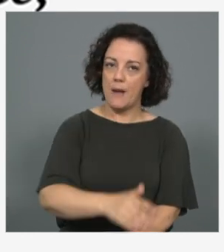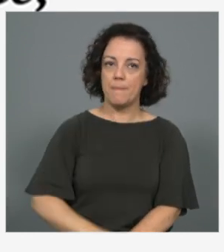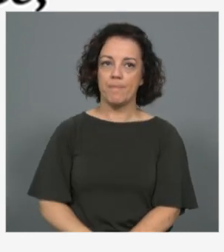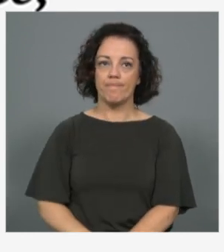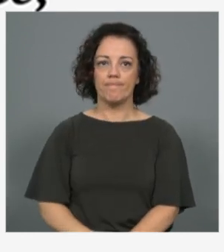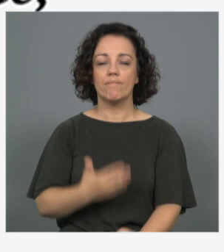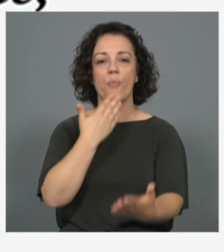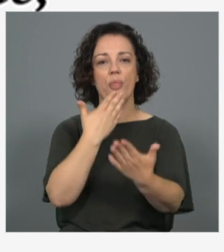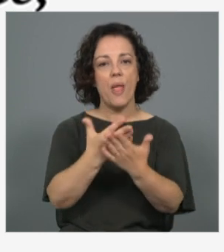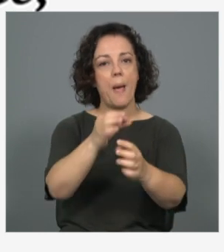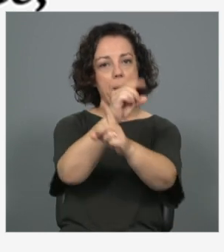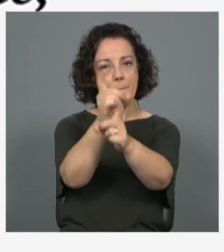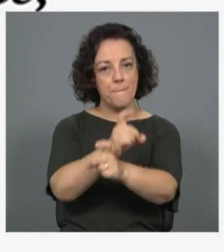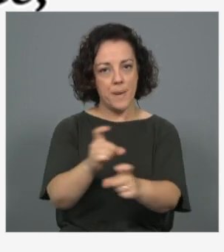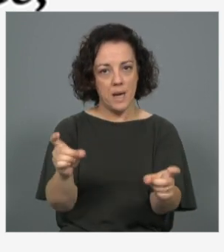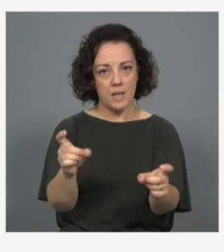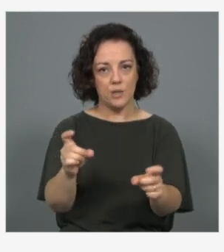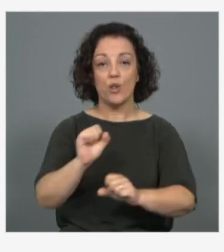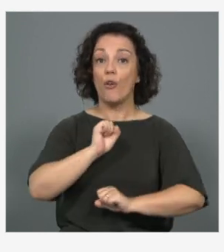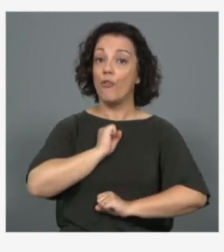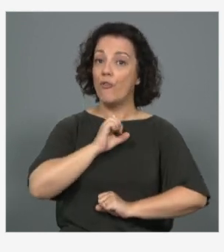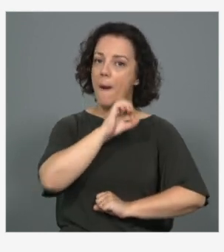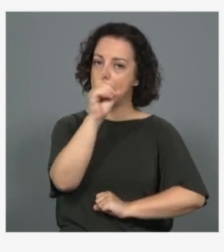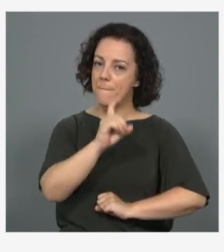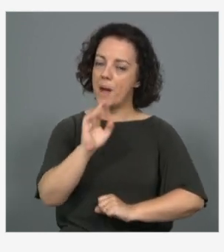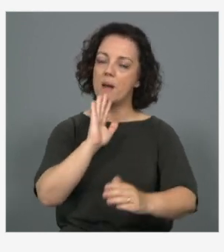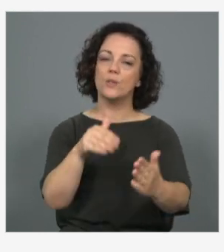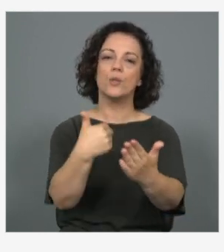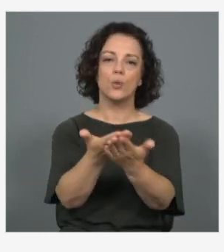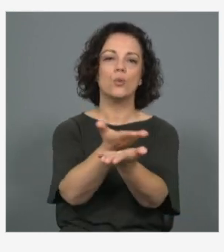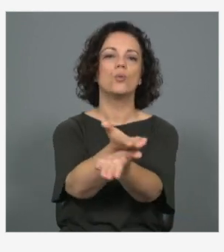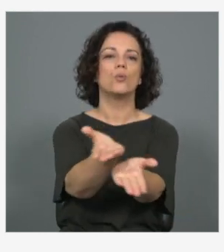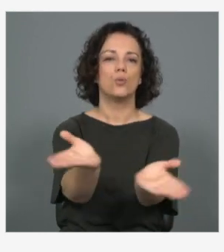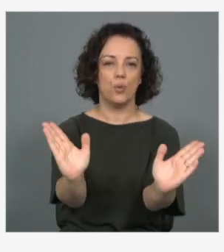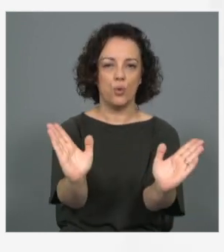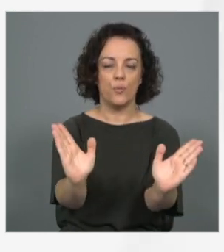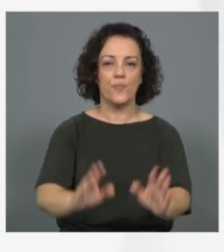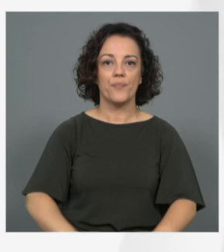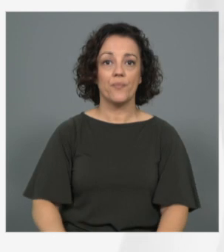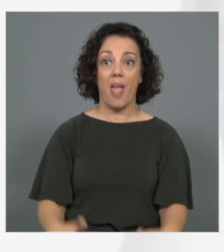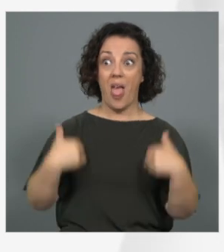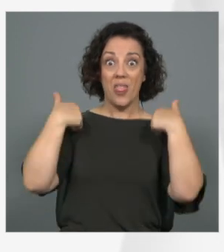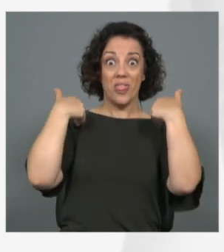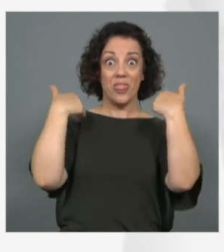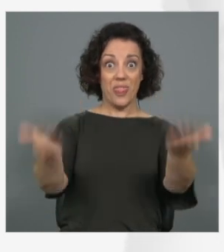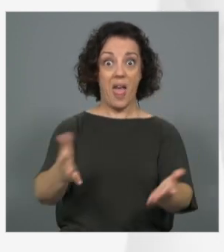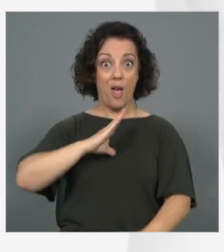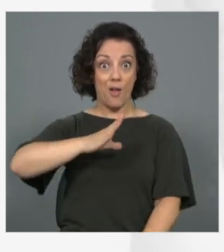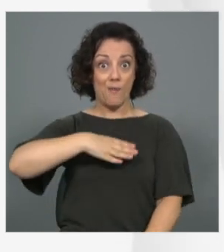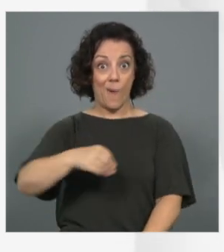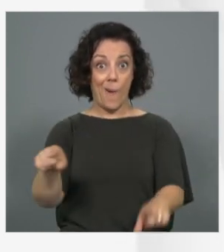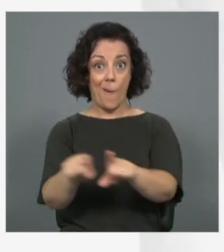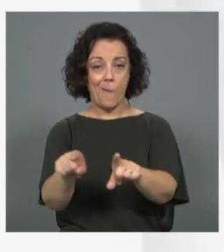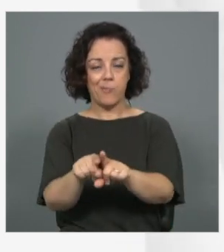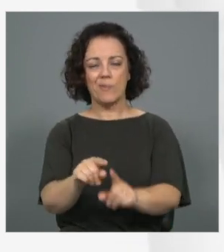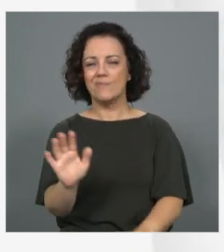Deixo-vos a paz, dou-vos a minha paz. Não vou-la dou como a dá o mundo. Não se perturbe